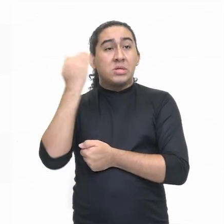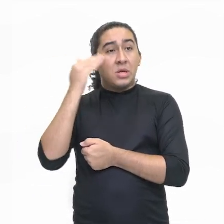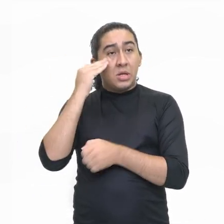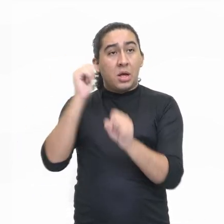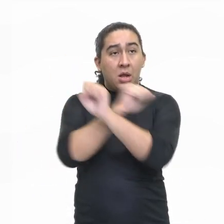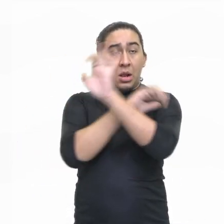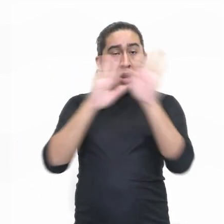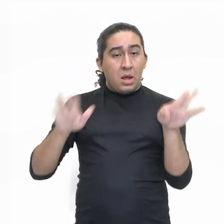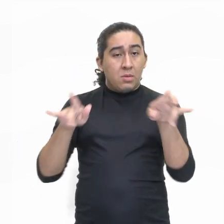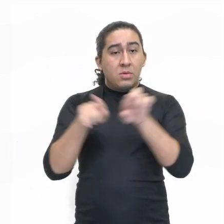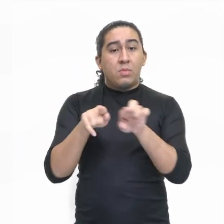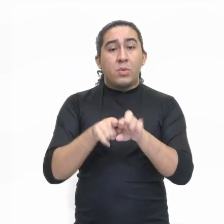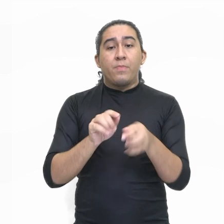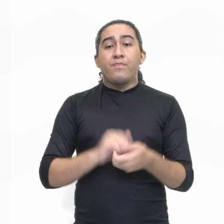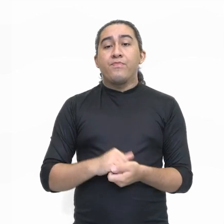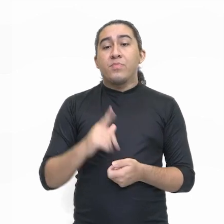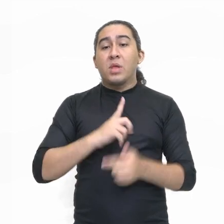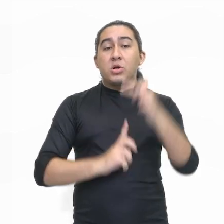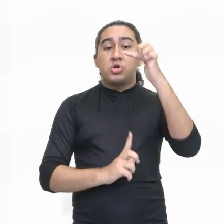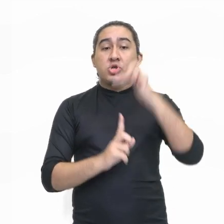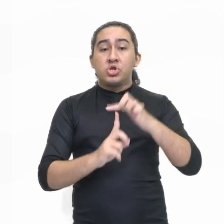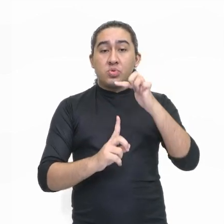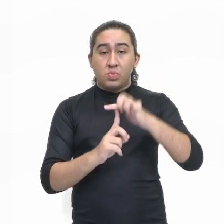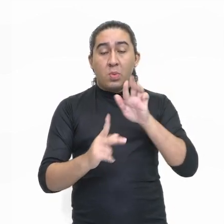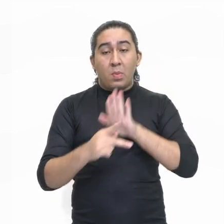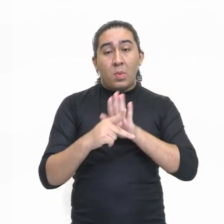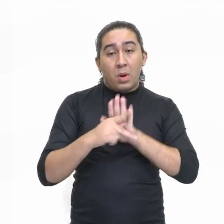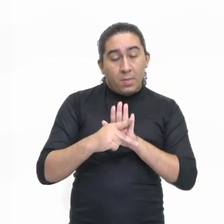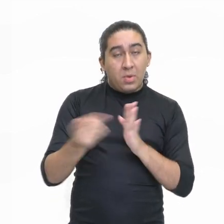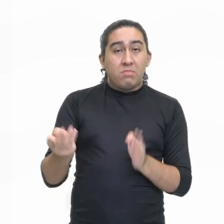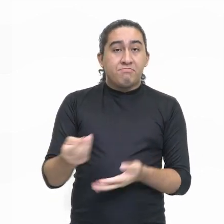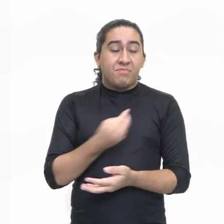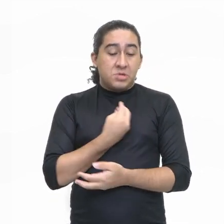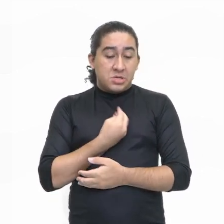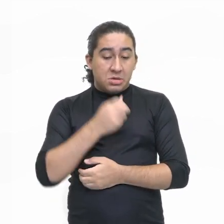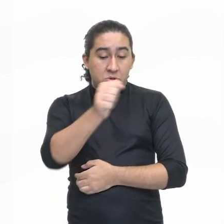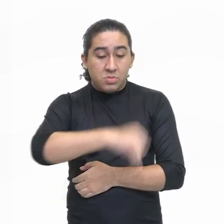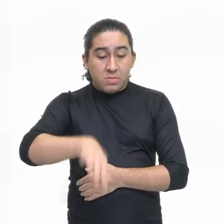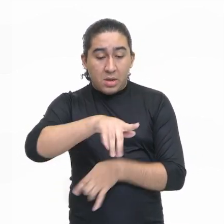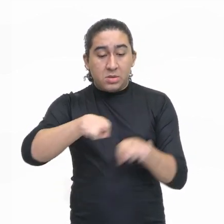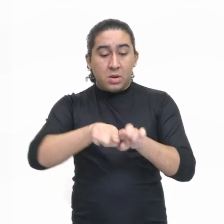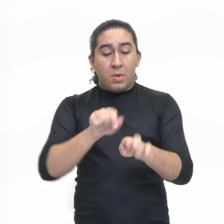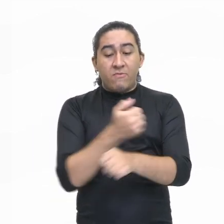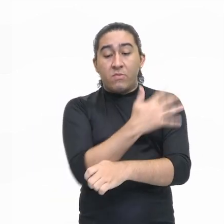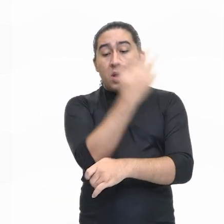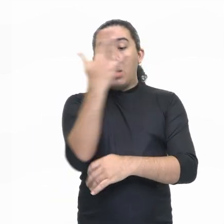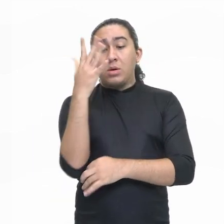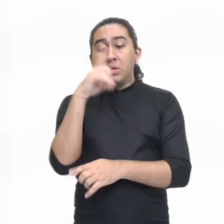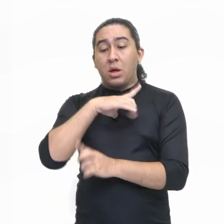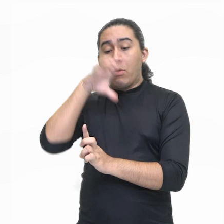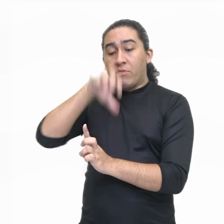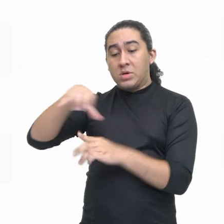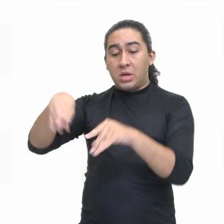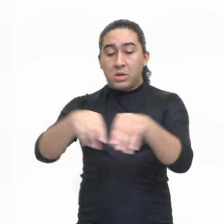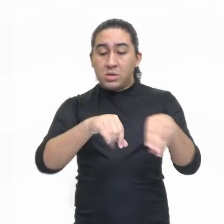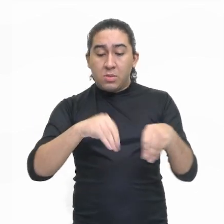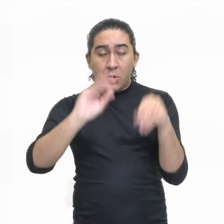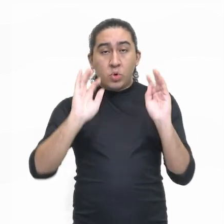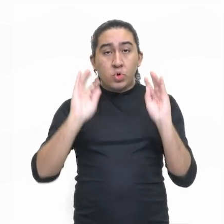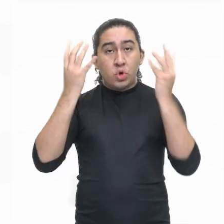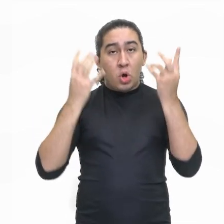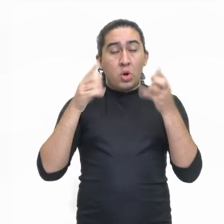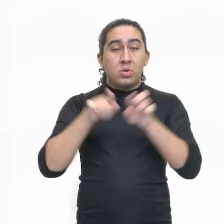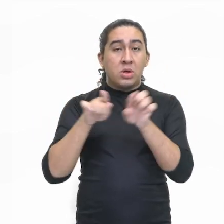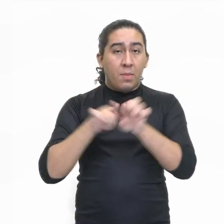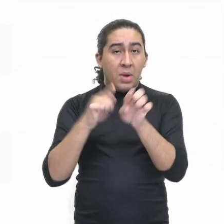frisar, tipos de vegetação e fauna própria, influenciadas pelo clima, solo e relevo.